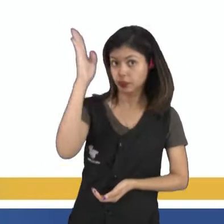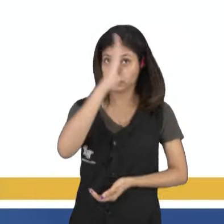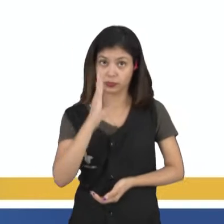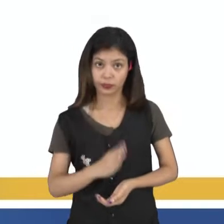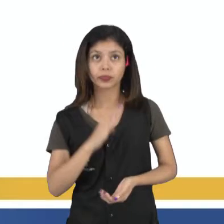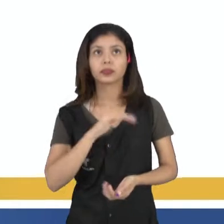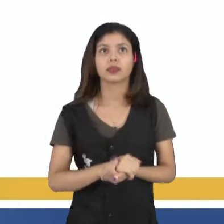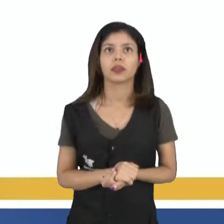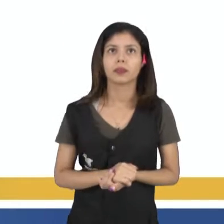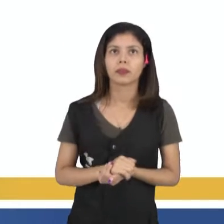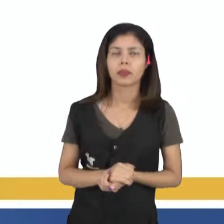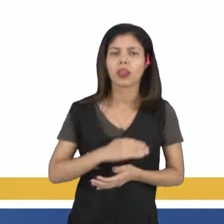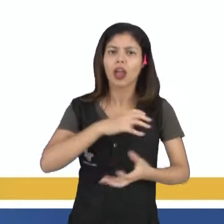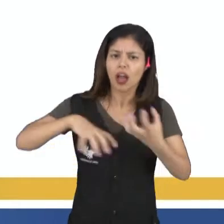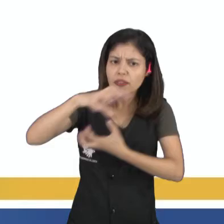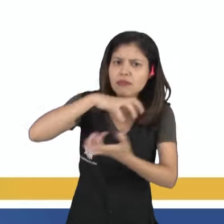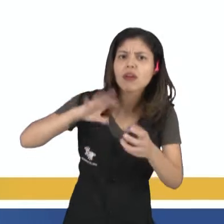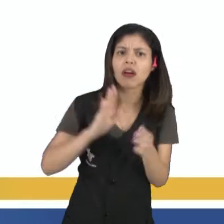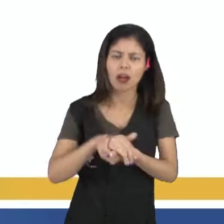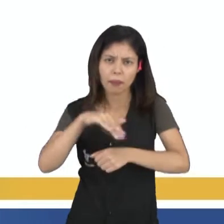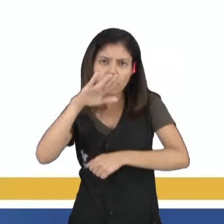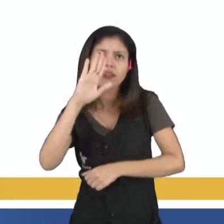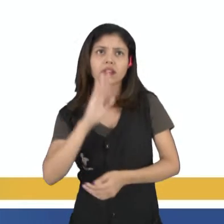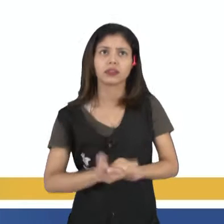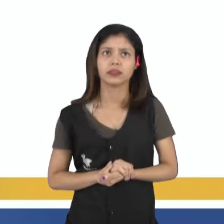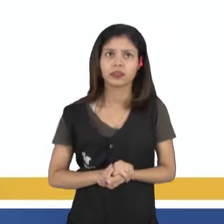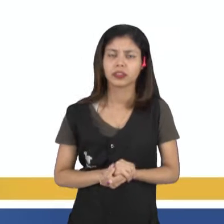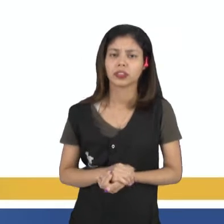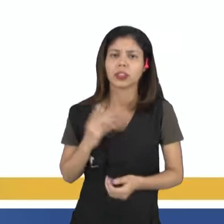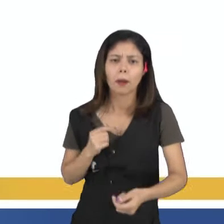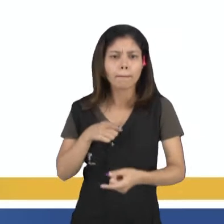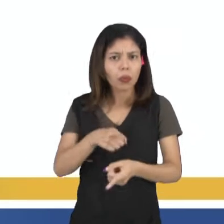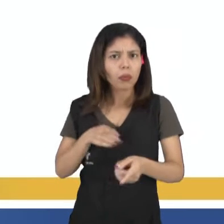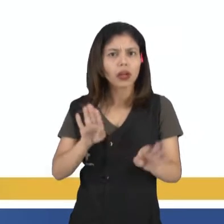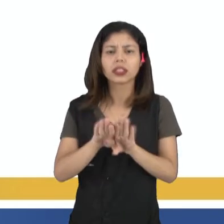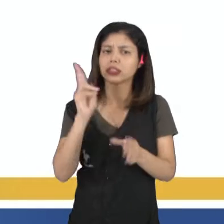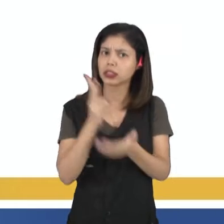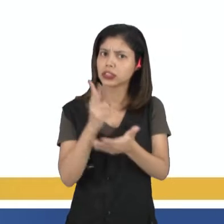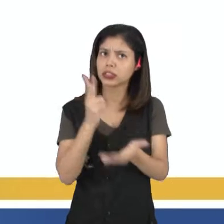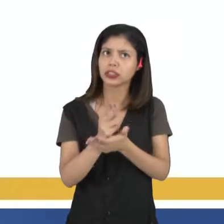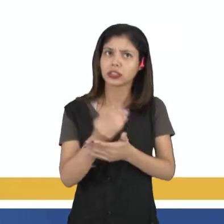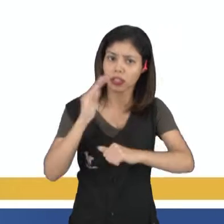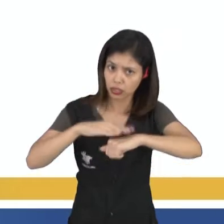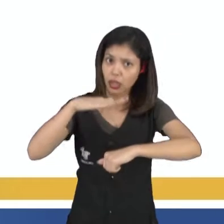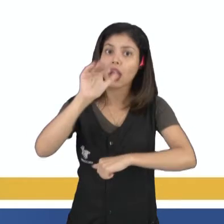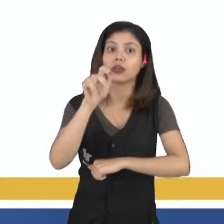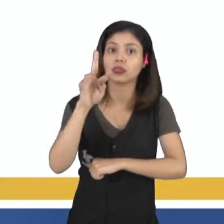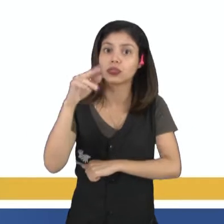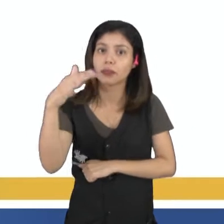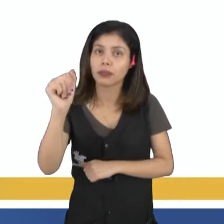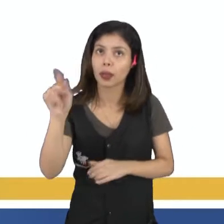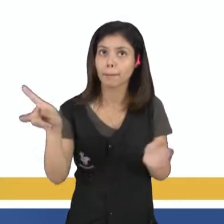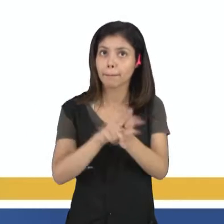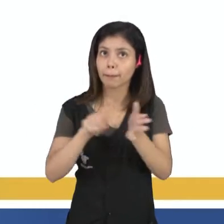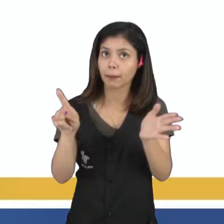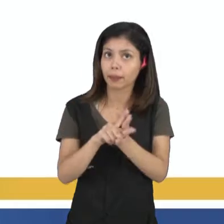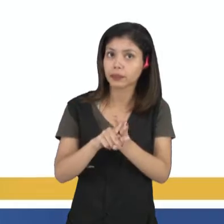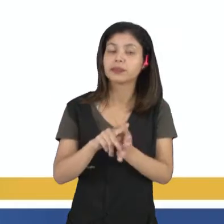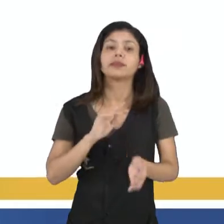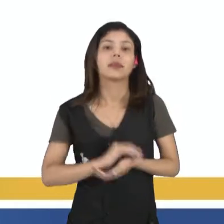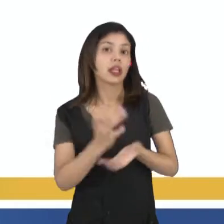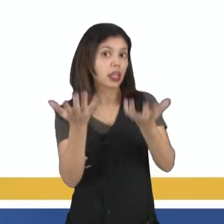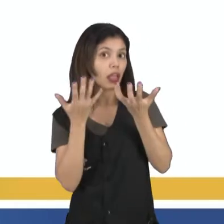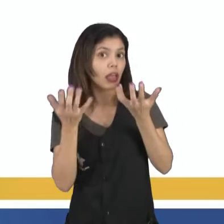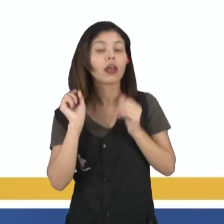a maior parte dessas revoltas né É reivindicando aí uma autonomia pro tchau tchau né onde